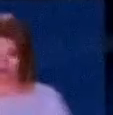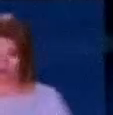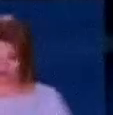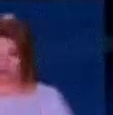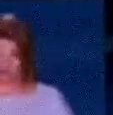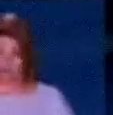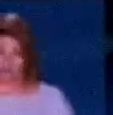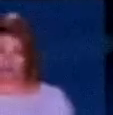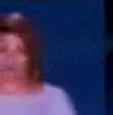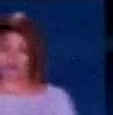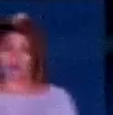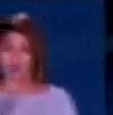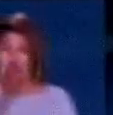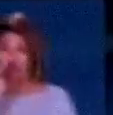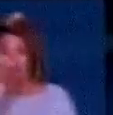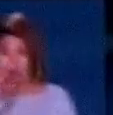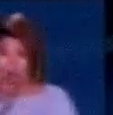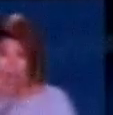2.600.000.